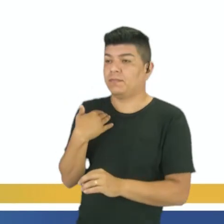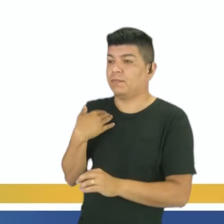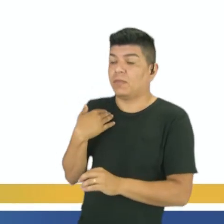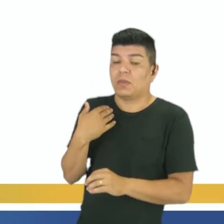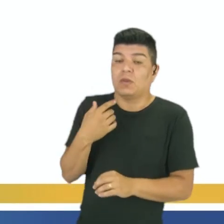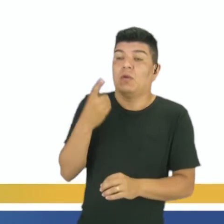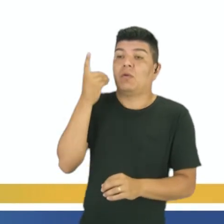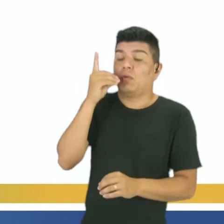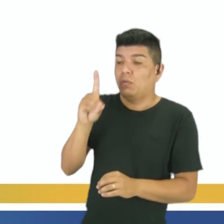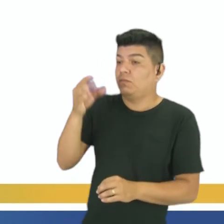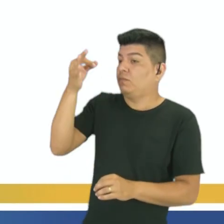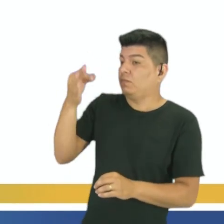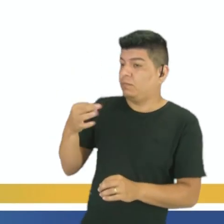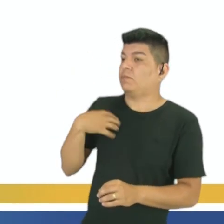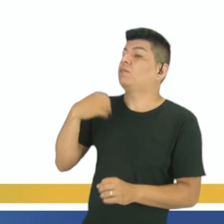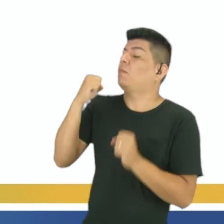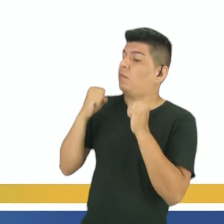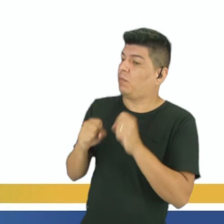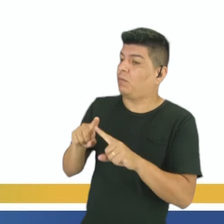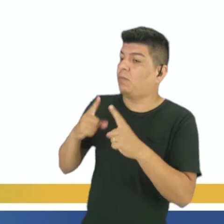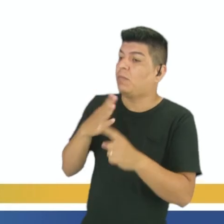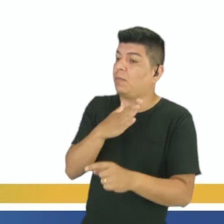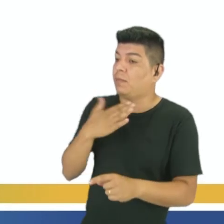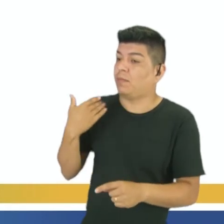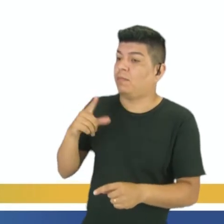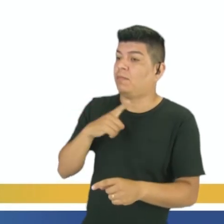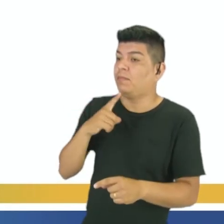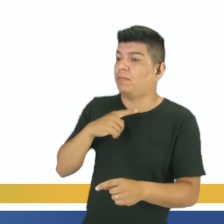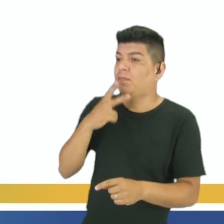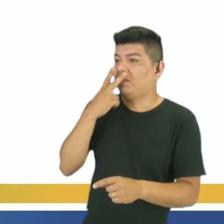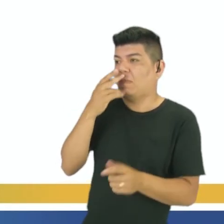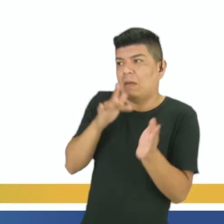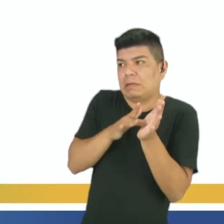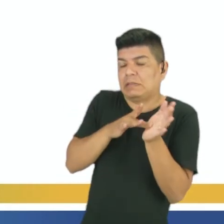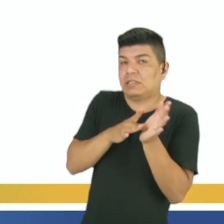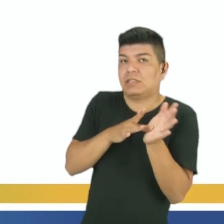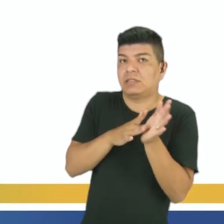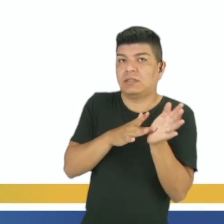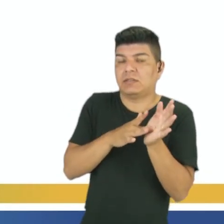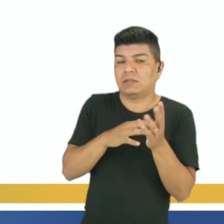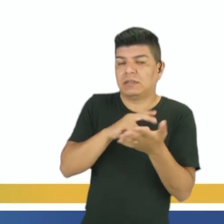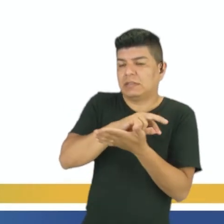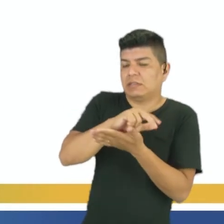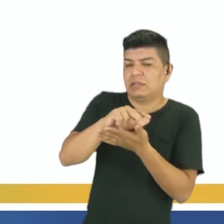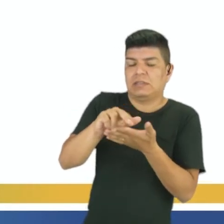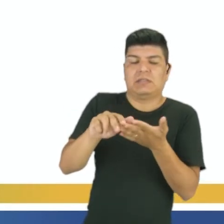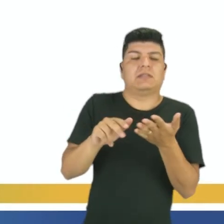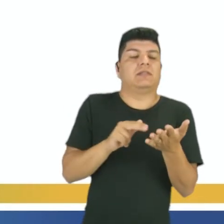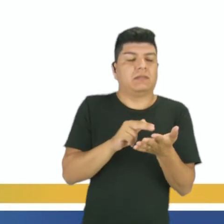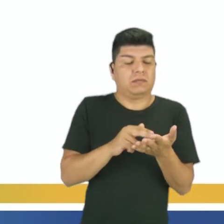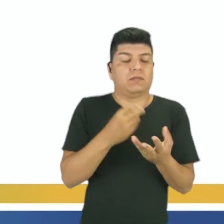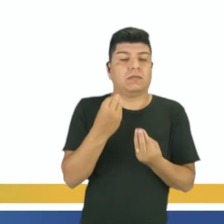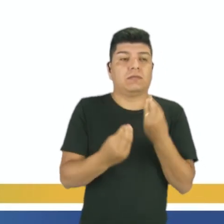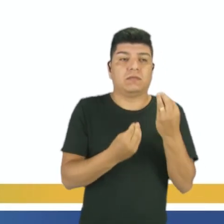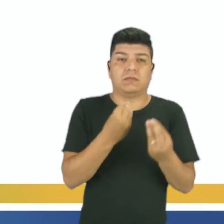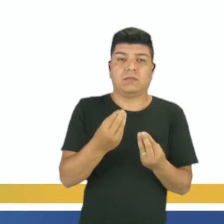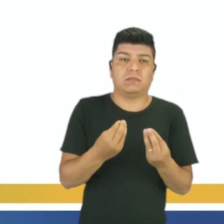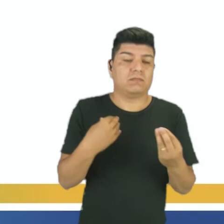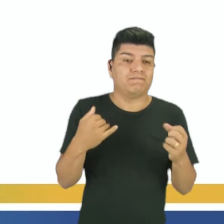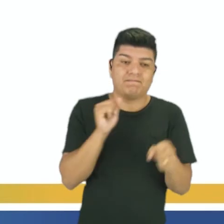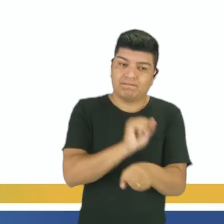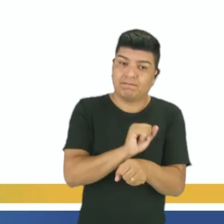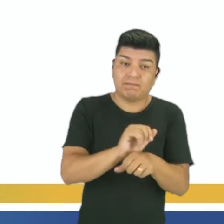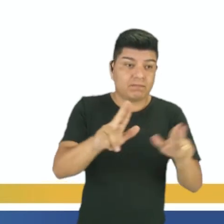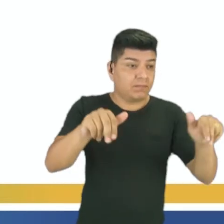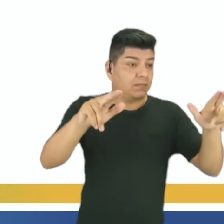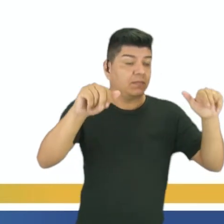virá, pode. Mas a morte tem 1000 disfarces. Vem de várias formas, das maneiras mais